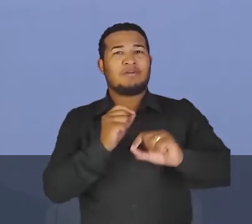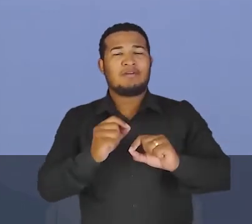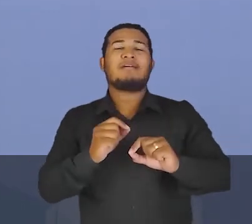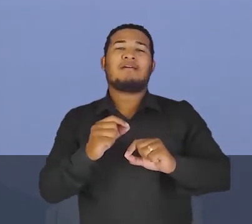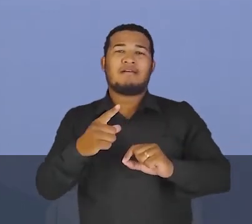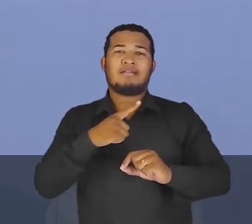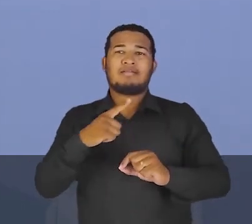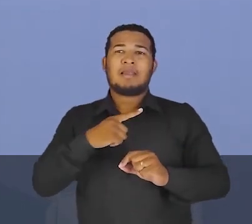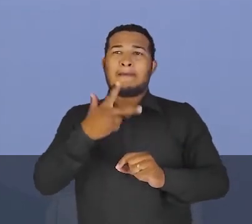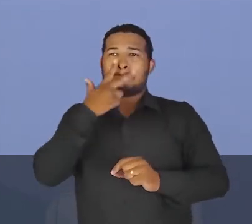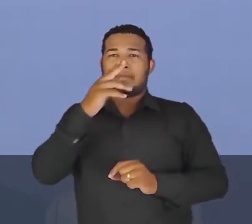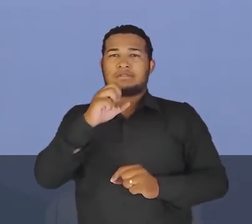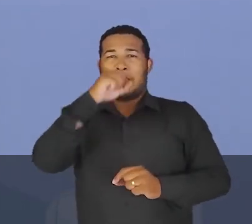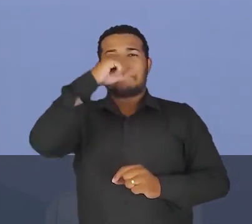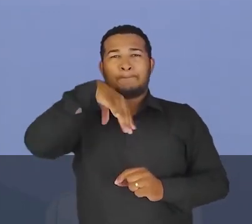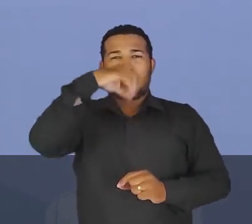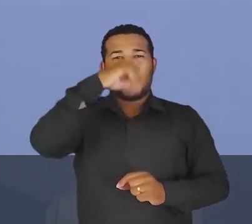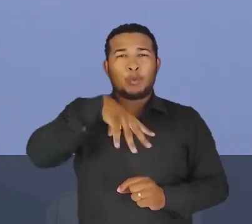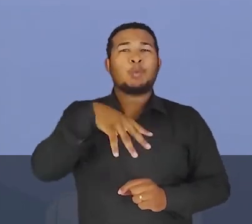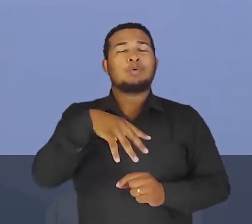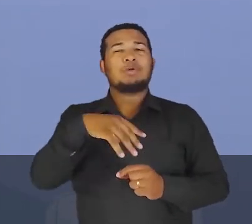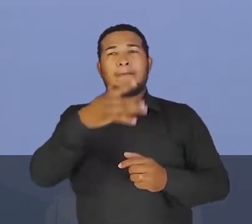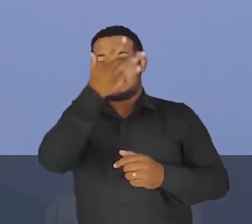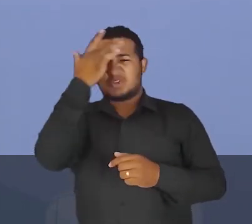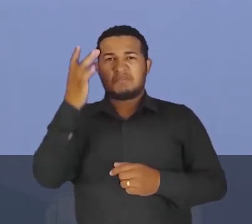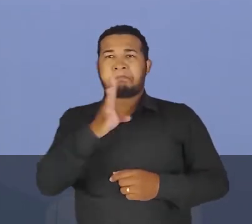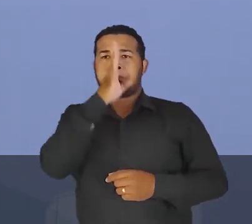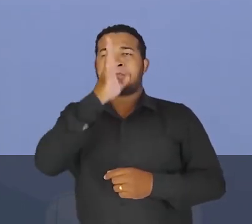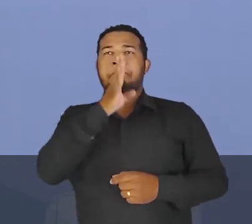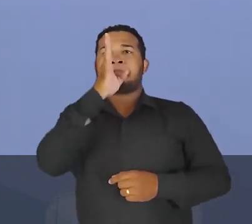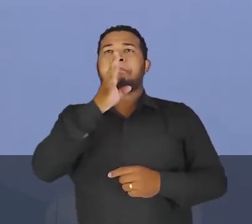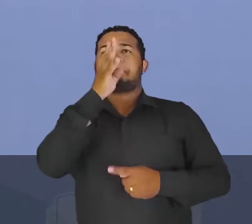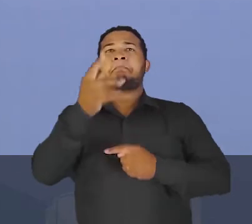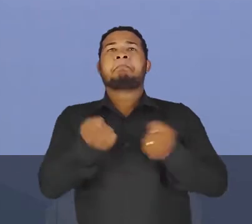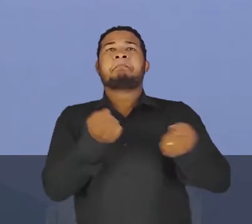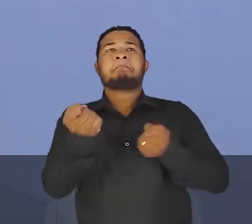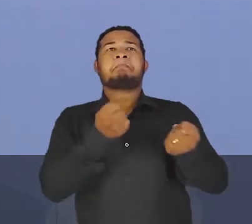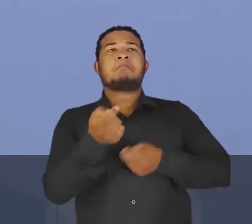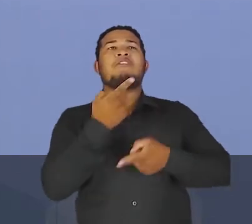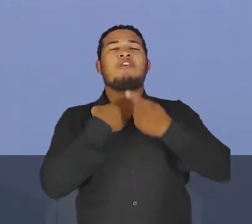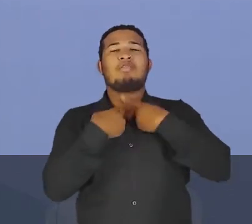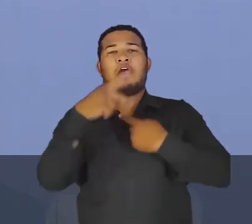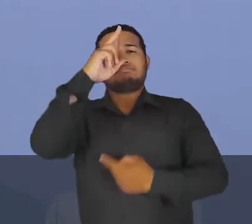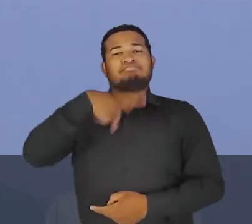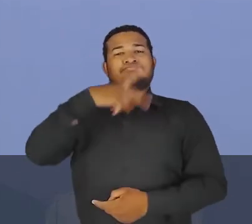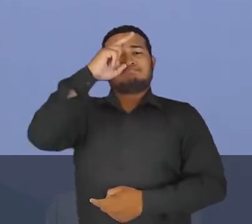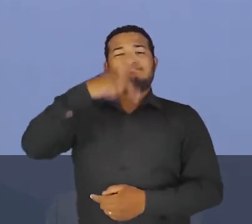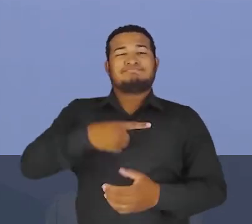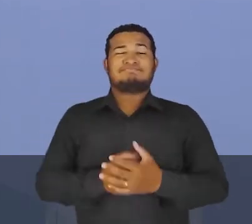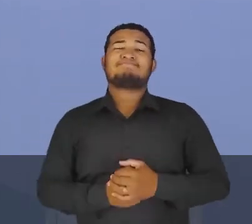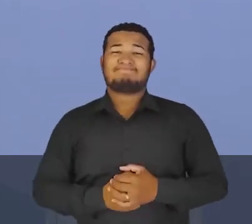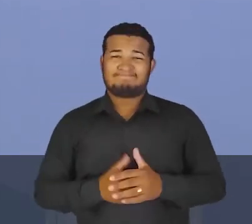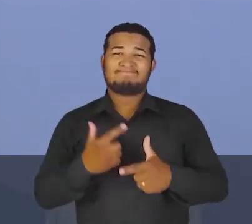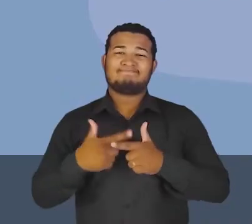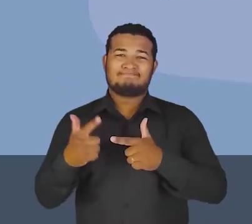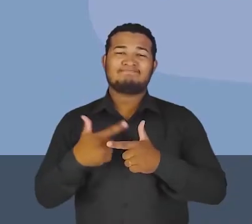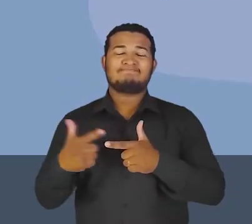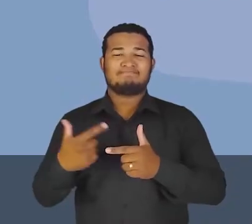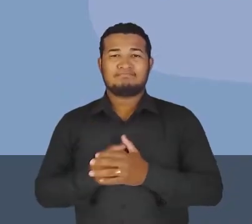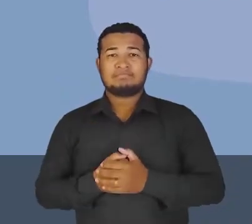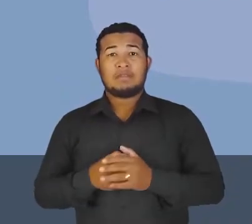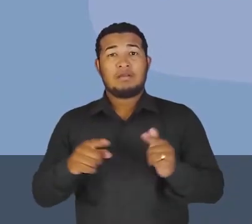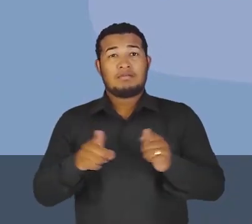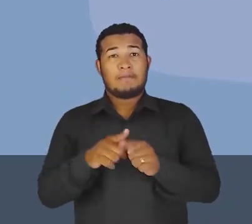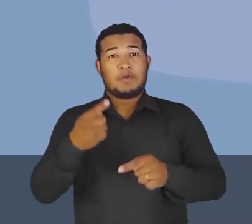exista abuso de poder. Observe então como é que isso aqui é problemático. Olha só o outro slide aqui do Montesquieu sobre